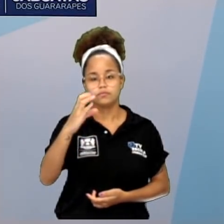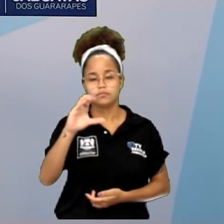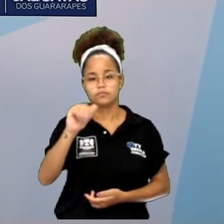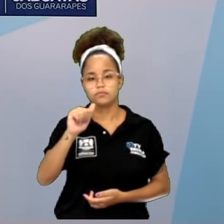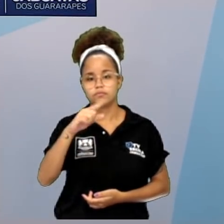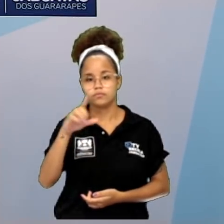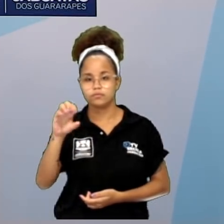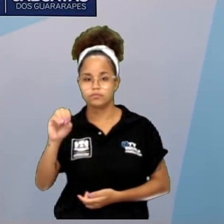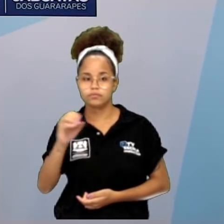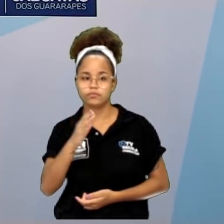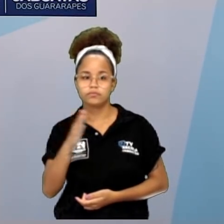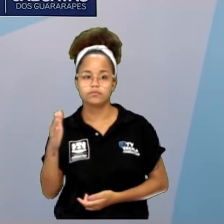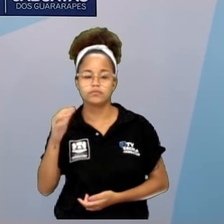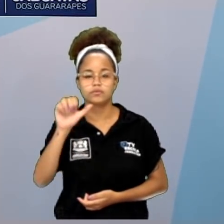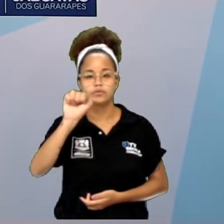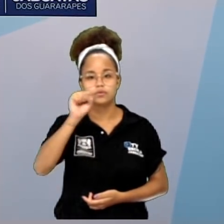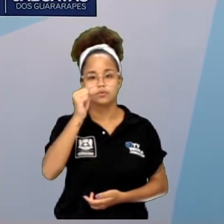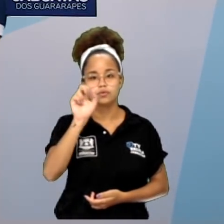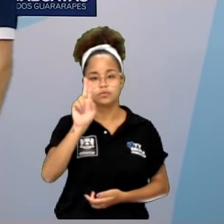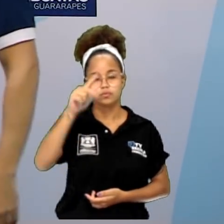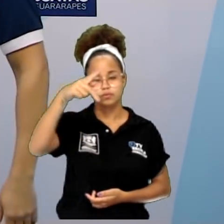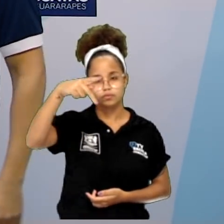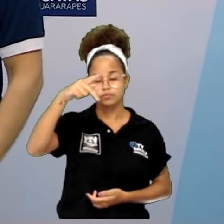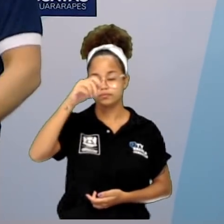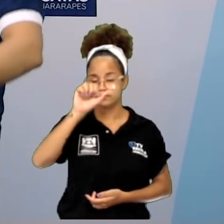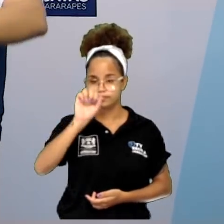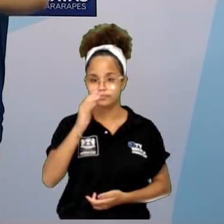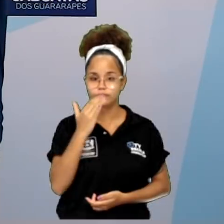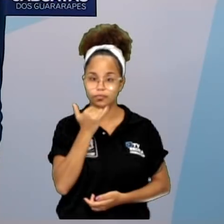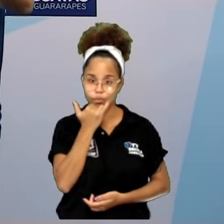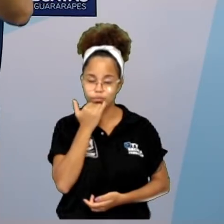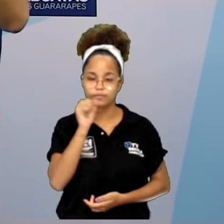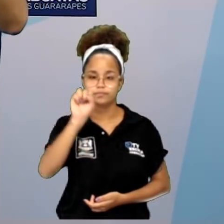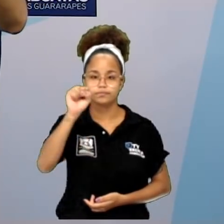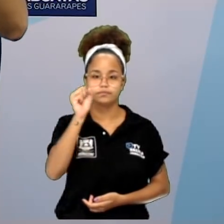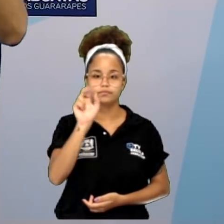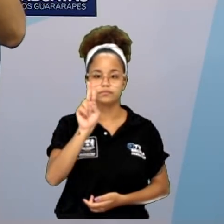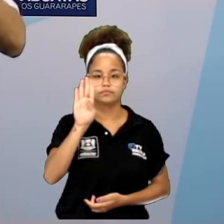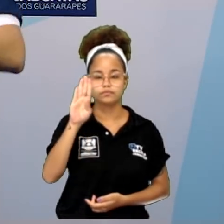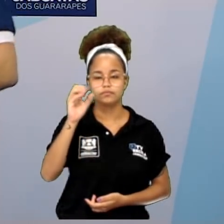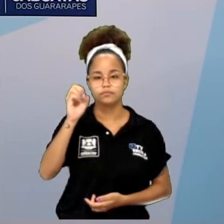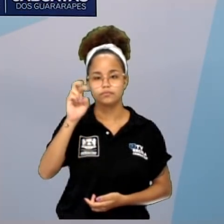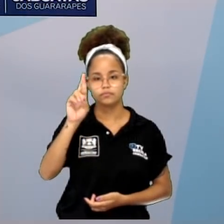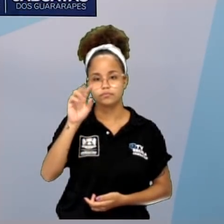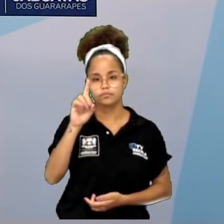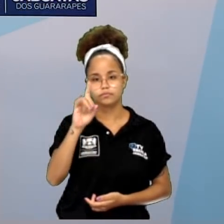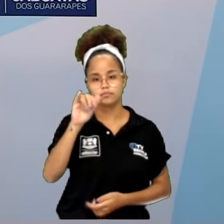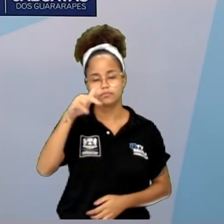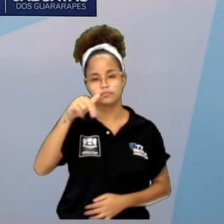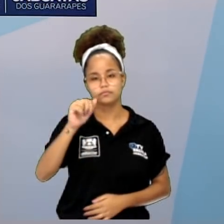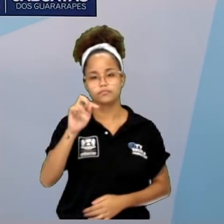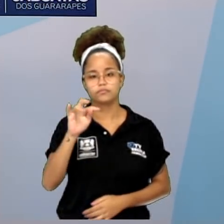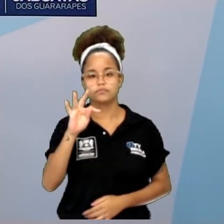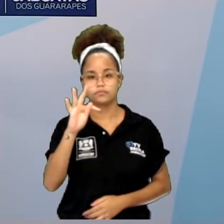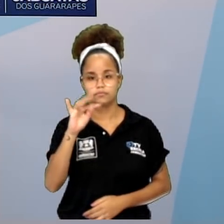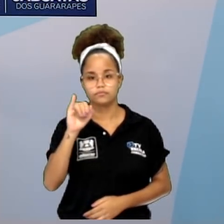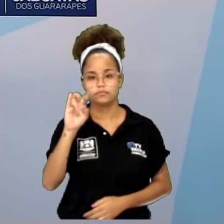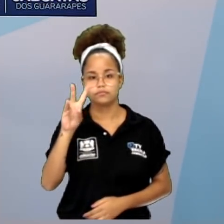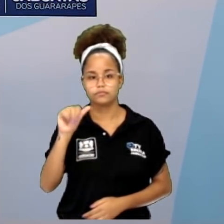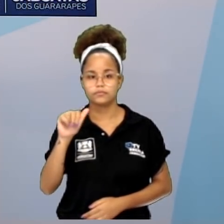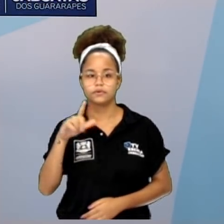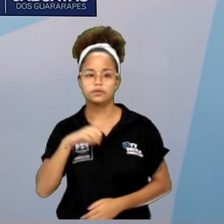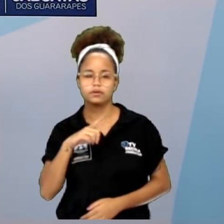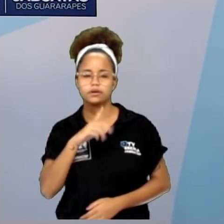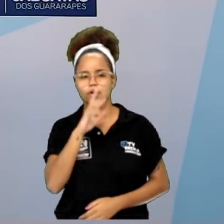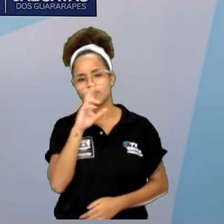como conjunção integrante. Veja que a conjunção integrante é a opção aqui em 3 respostas. Eu tenho no A, no C